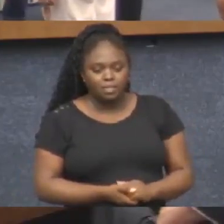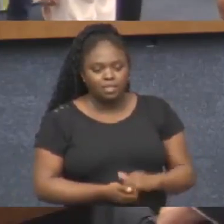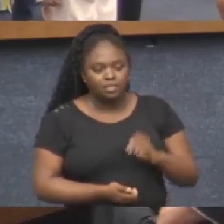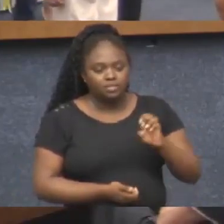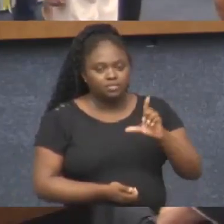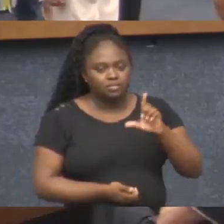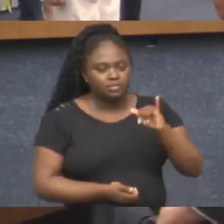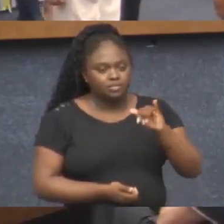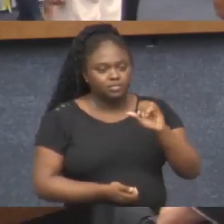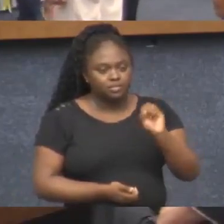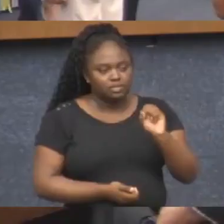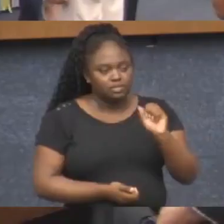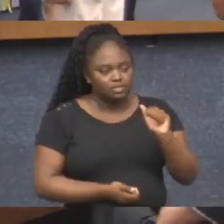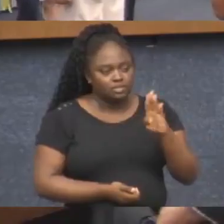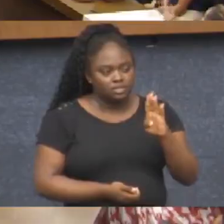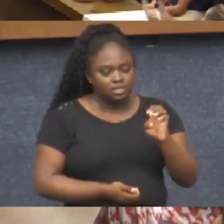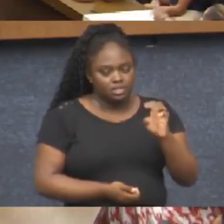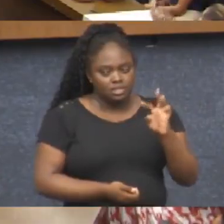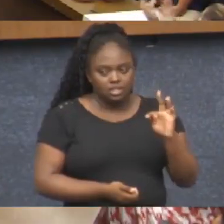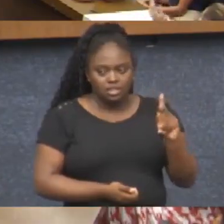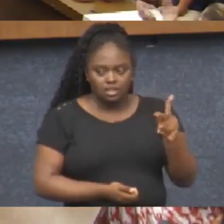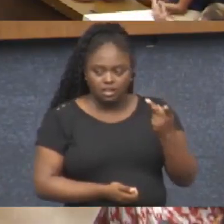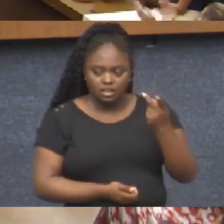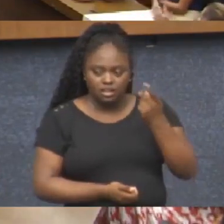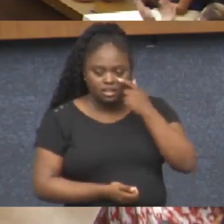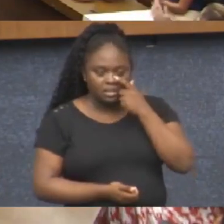E Elizabeth Ferreira Traves.